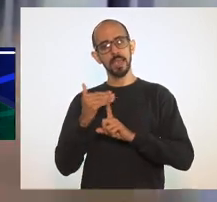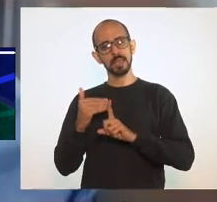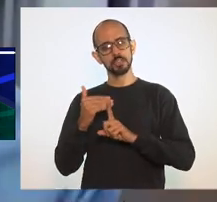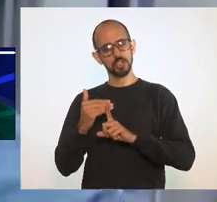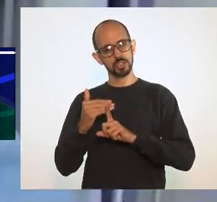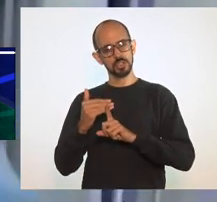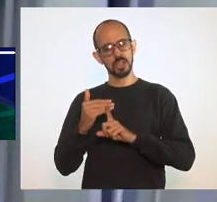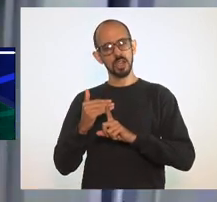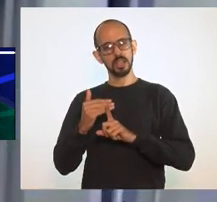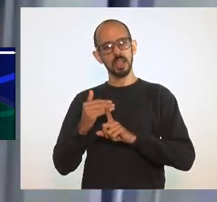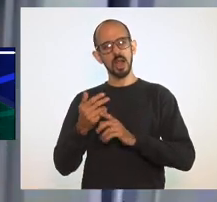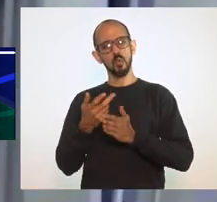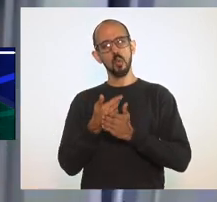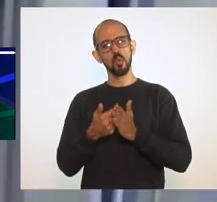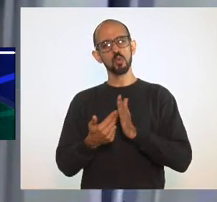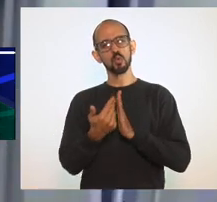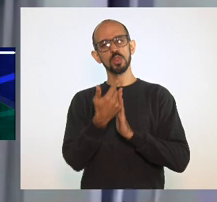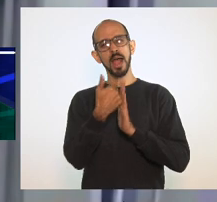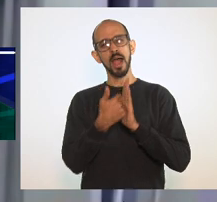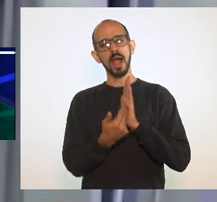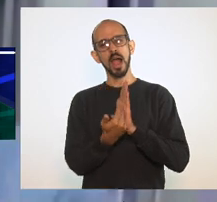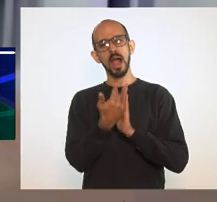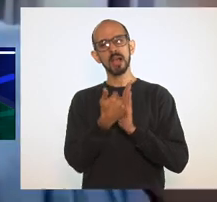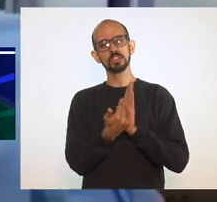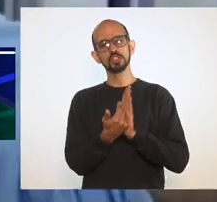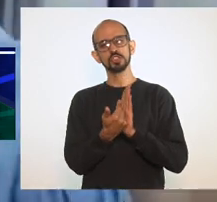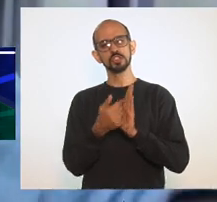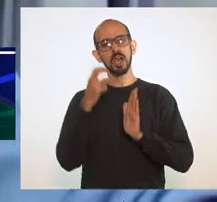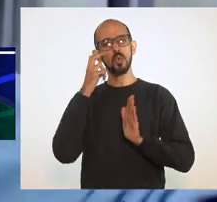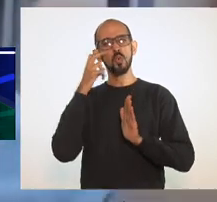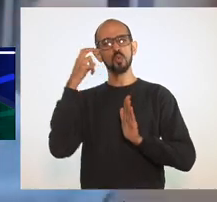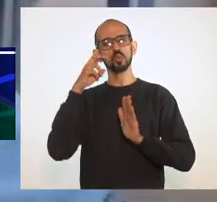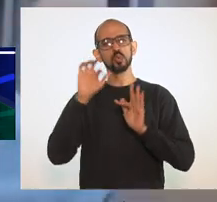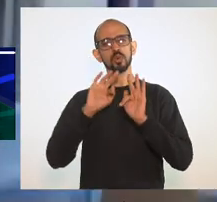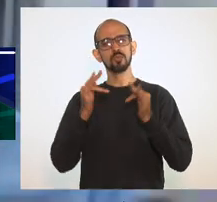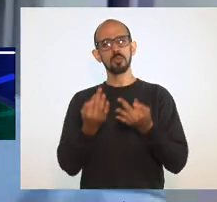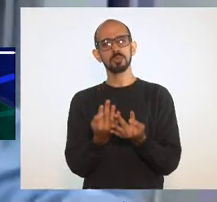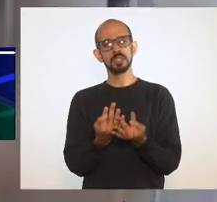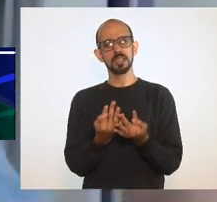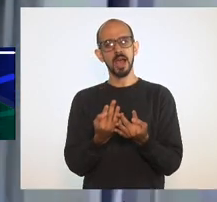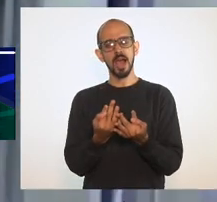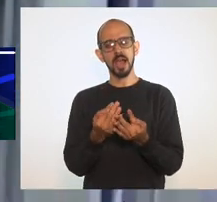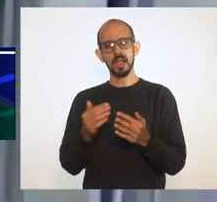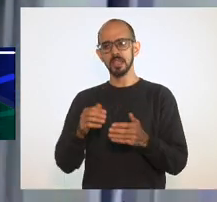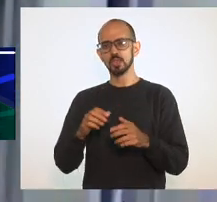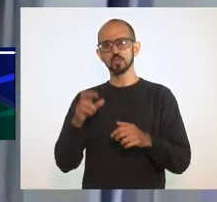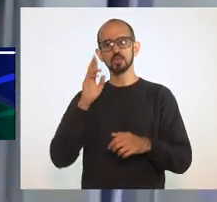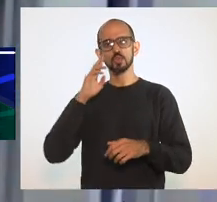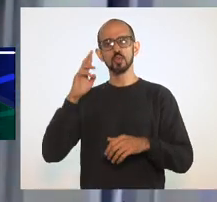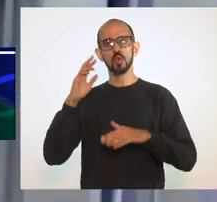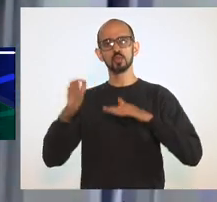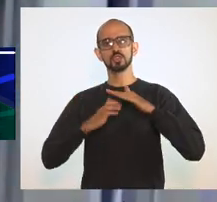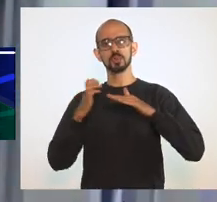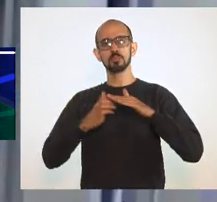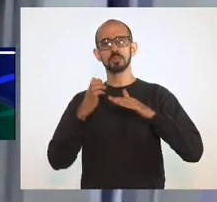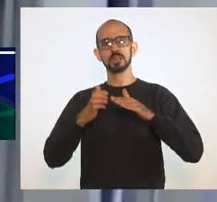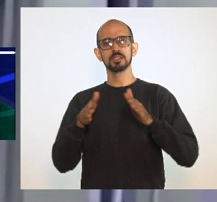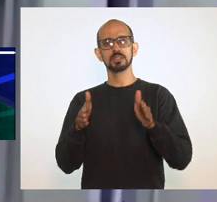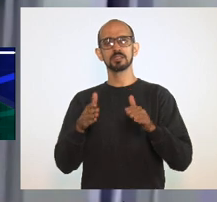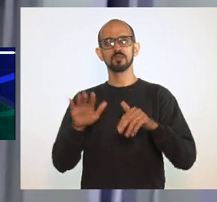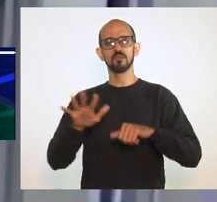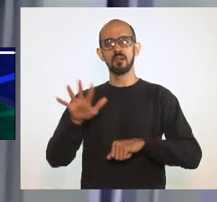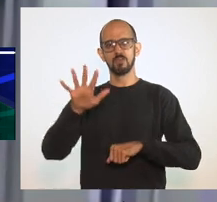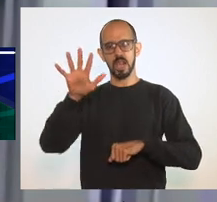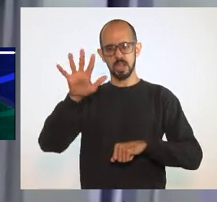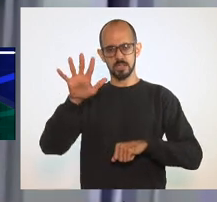cultura, da economia popular solidária, da agricultura familiar, dos empreendedores em território de favela, todos esses segmentos que foram incorporados à lei.